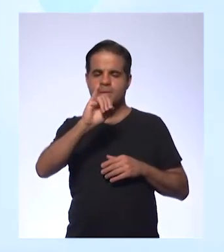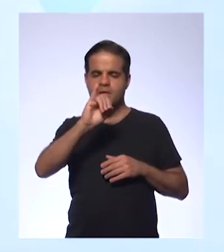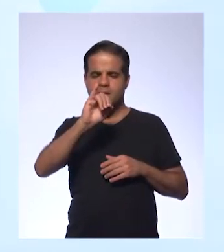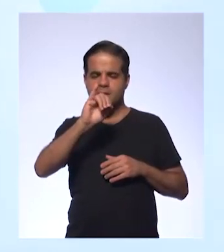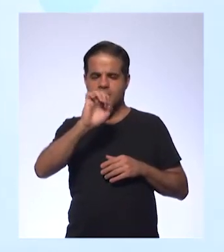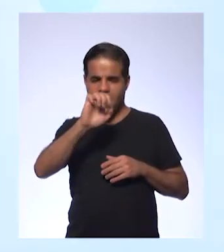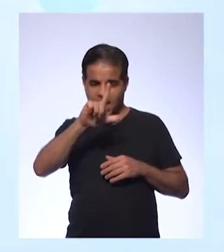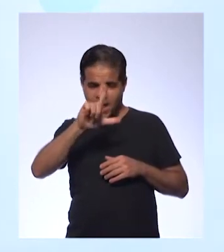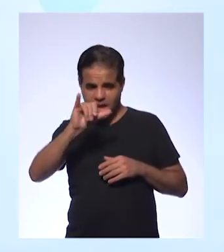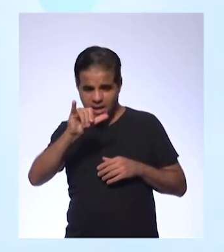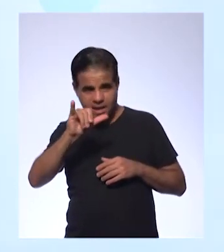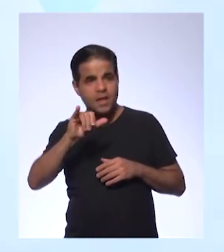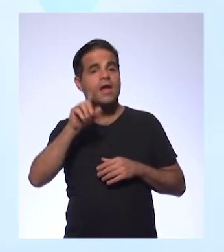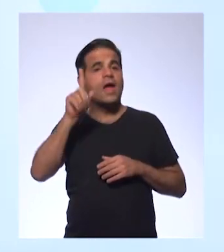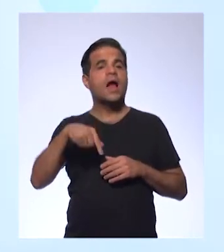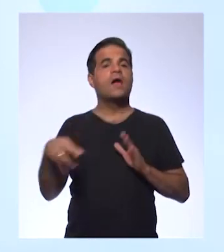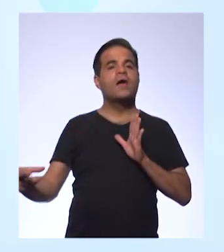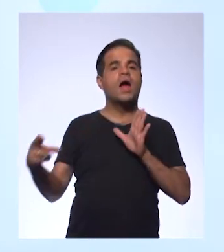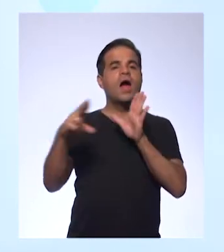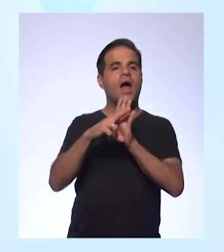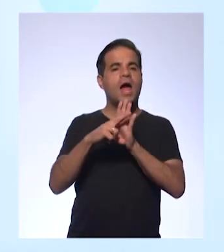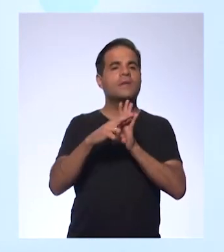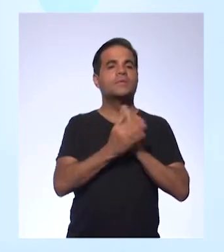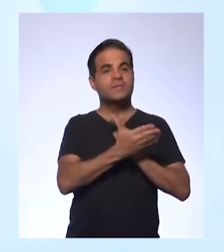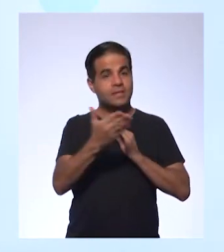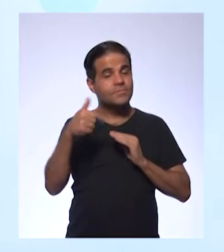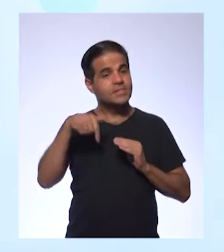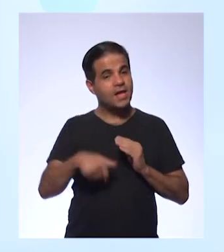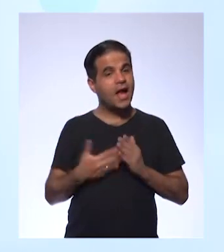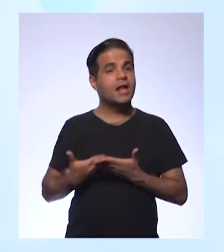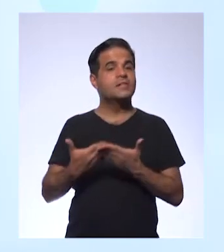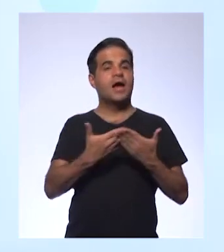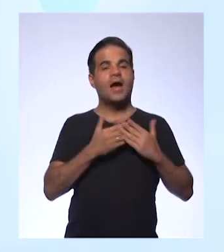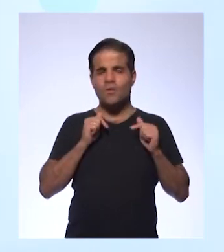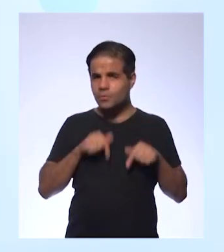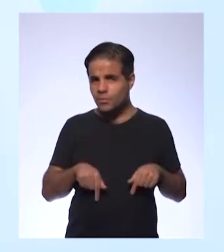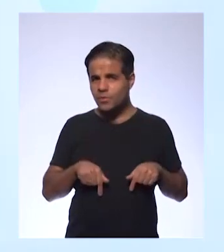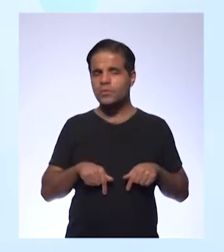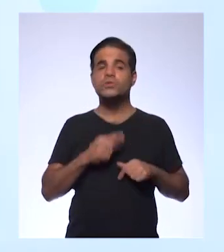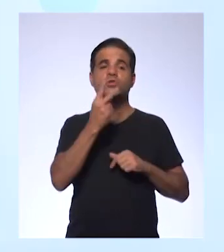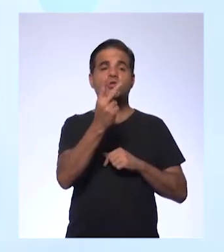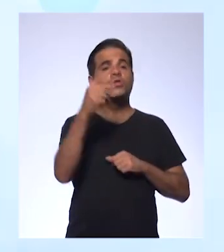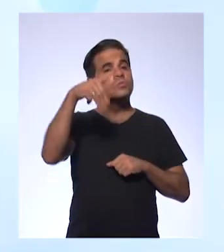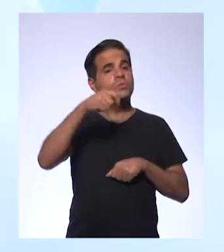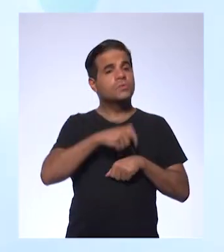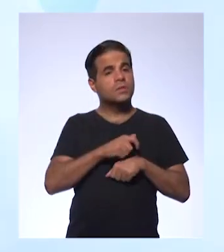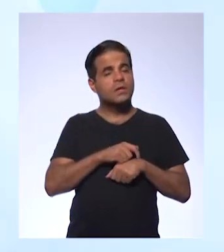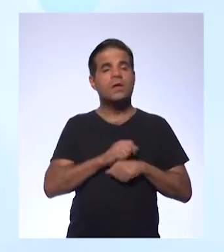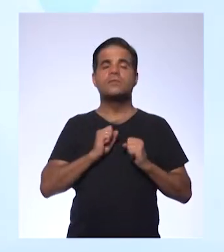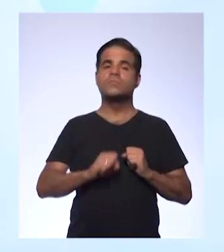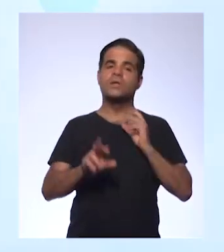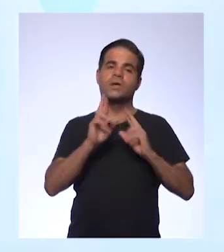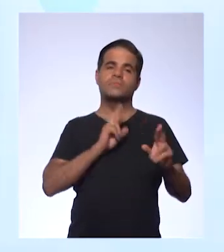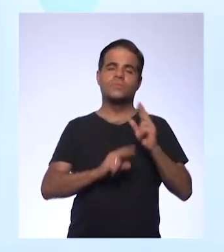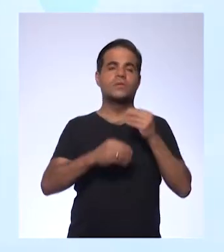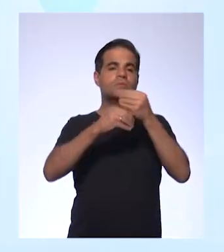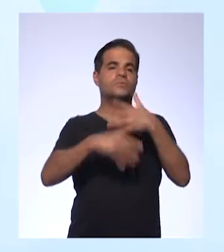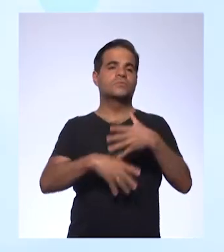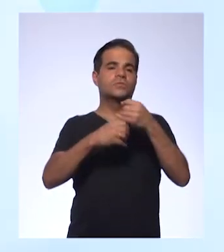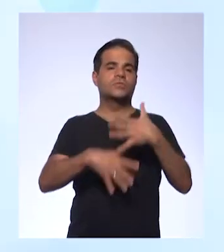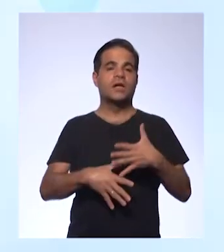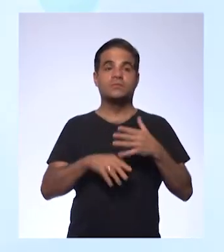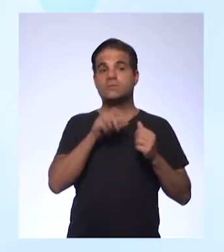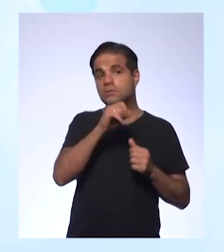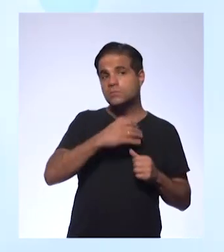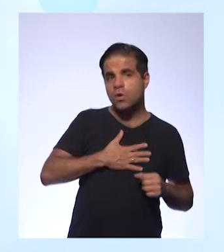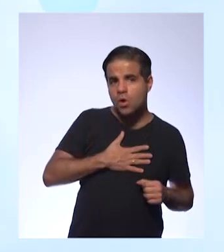que vai representar vocês hoje aqui na nossa aula, combinado? Então, 2 minutinhos para vocês responderem aí no chat se